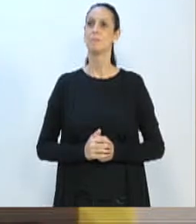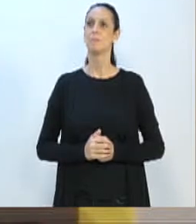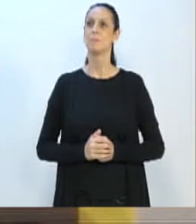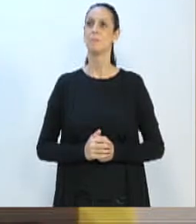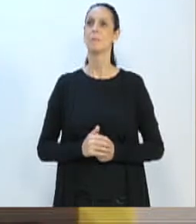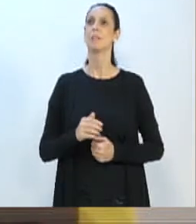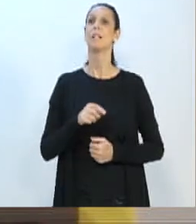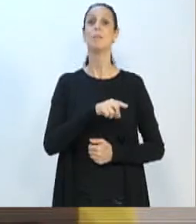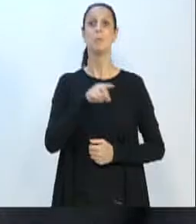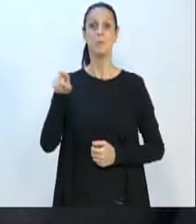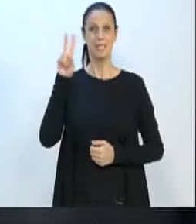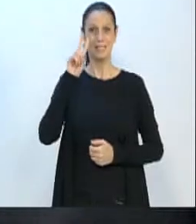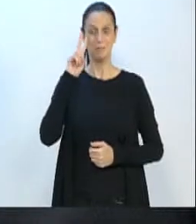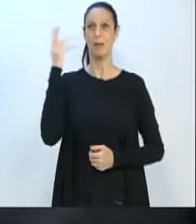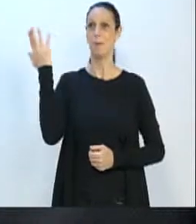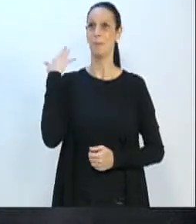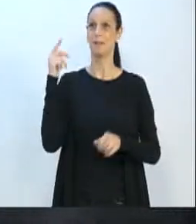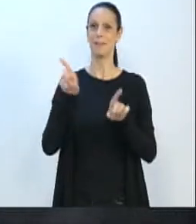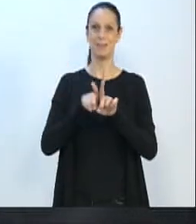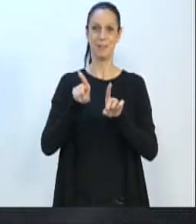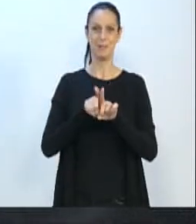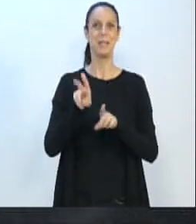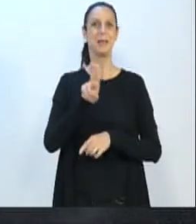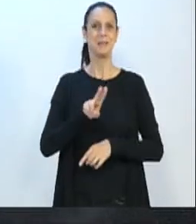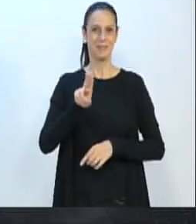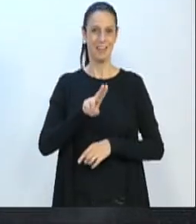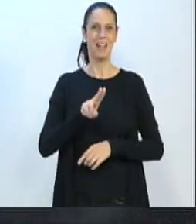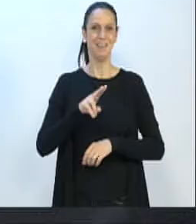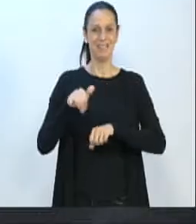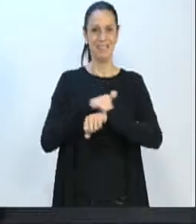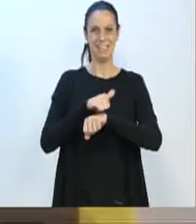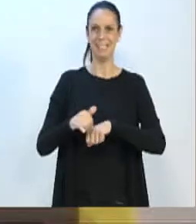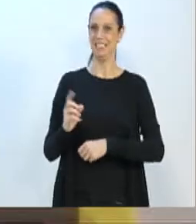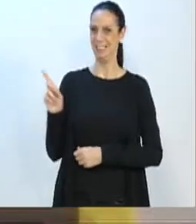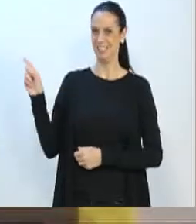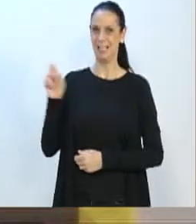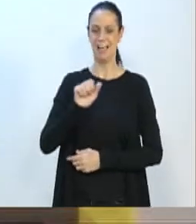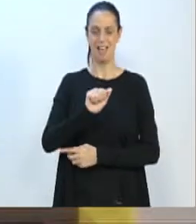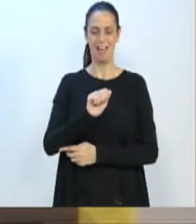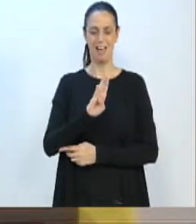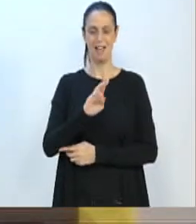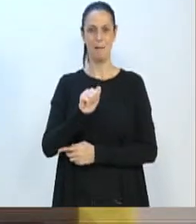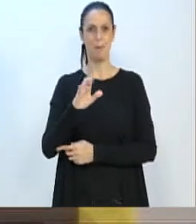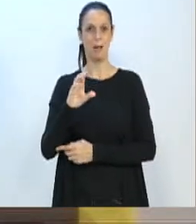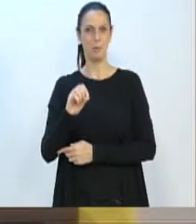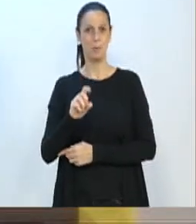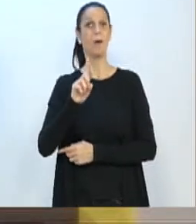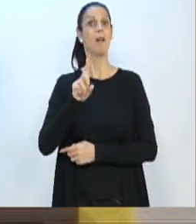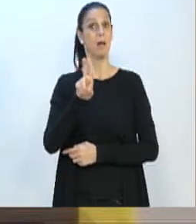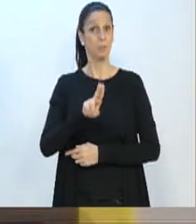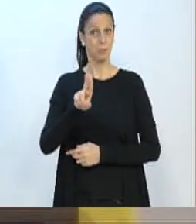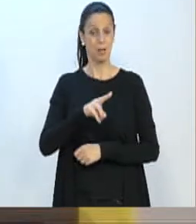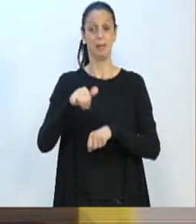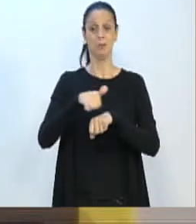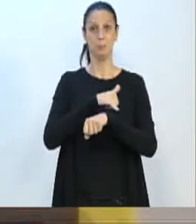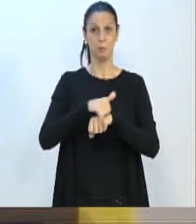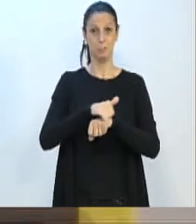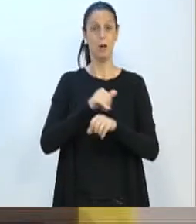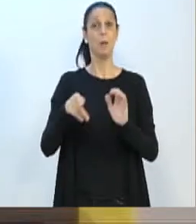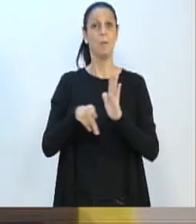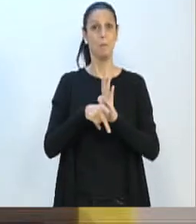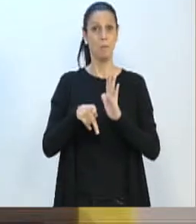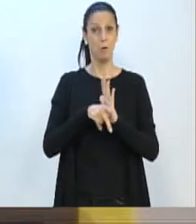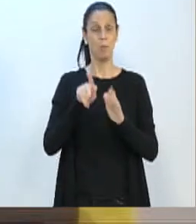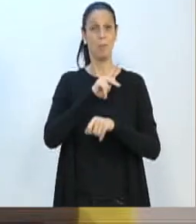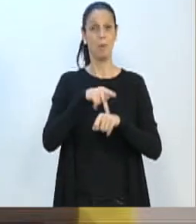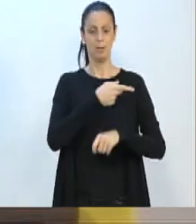as pessoas do ábaco, vamos dizer assim, para trazer a imagem do que é o ábaco. O ábaco é um instrumento matemático chinês de extrema eficiência